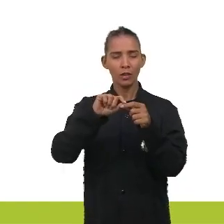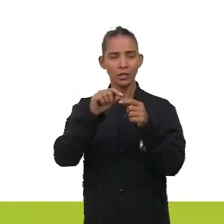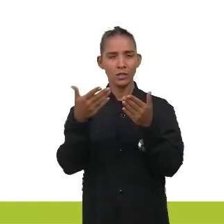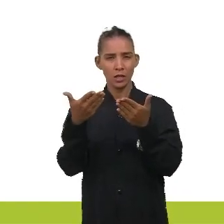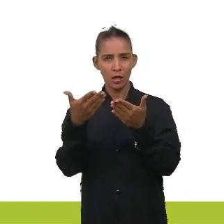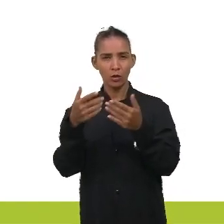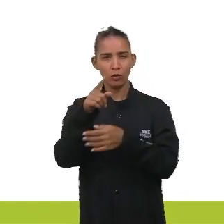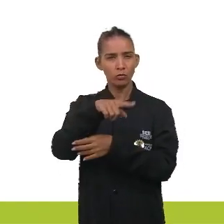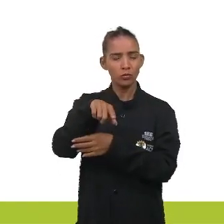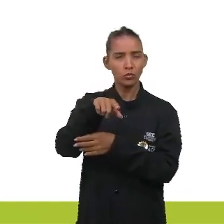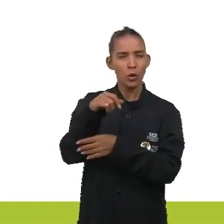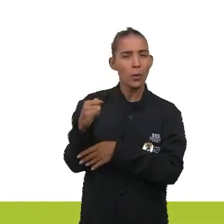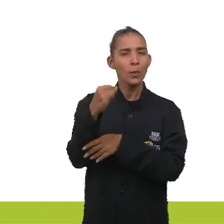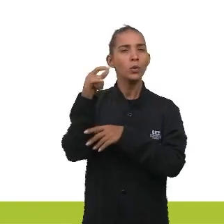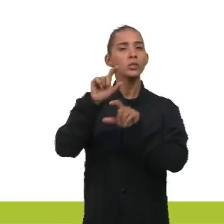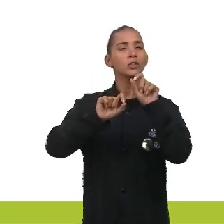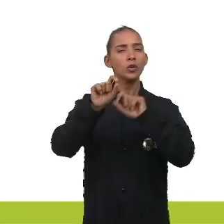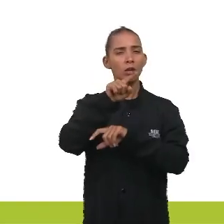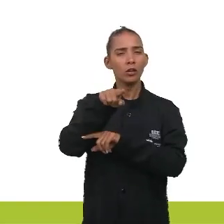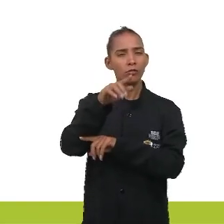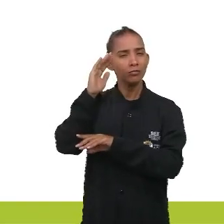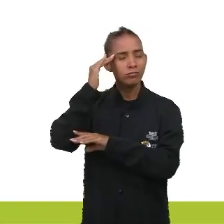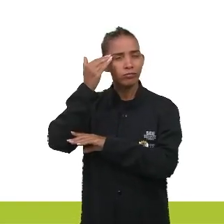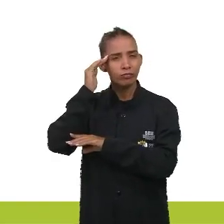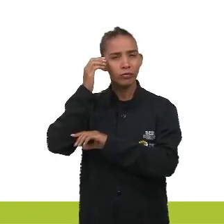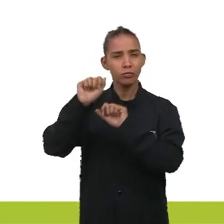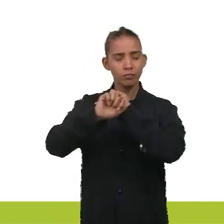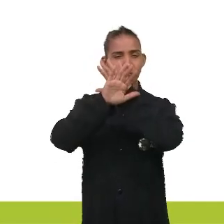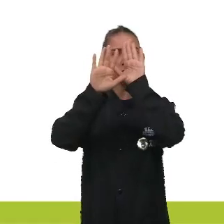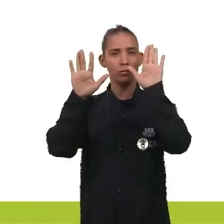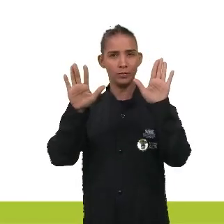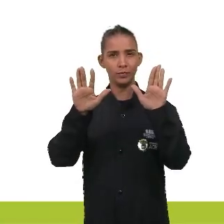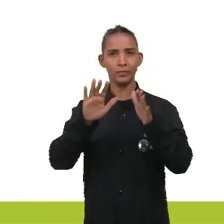importante é você entender o raciocínio.